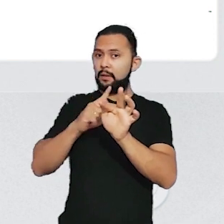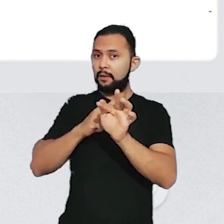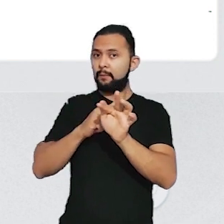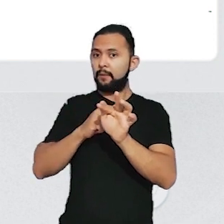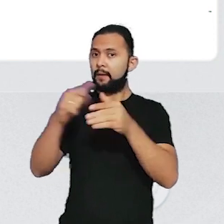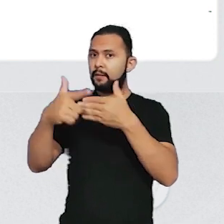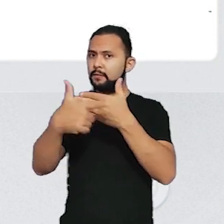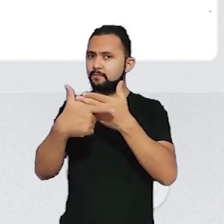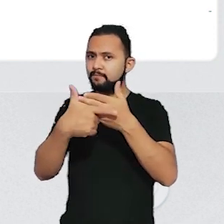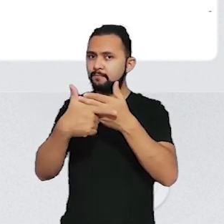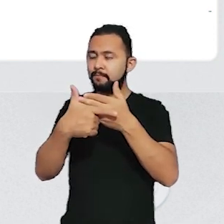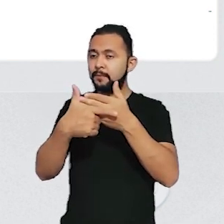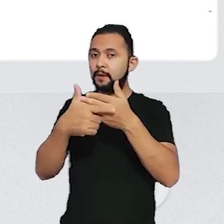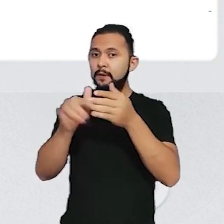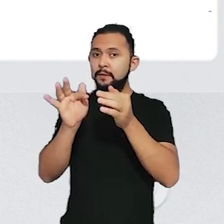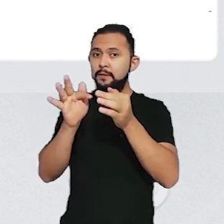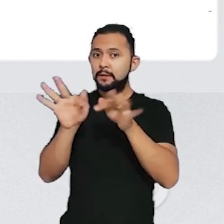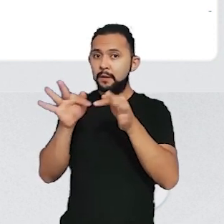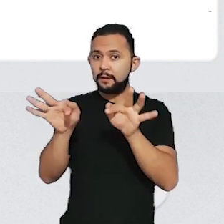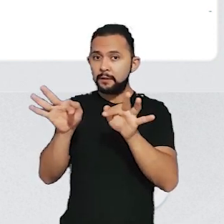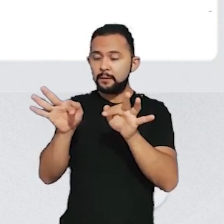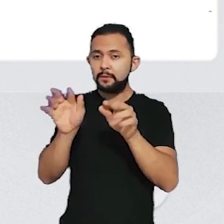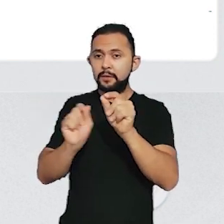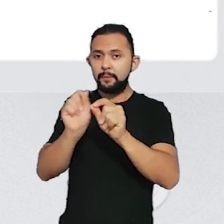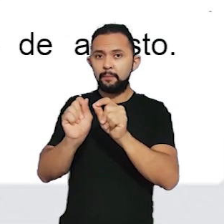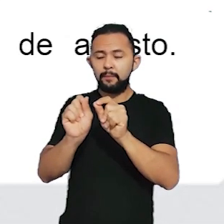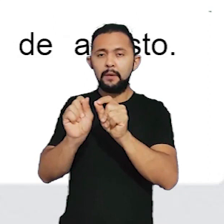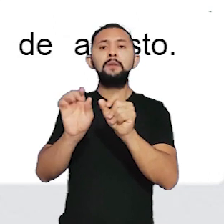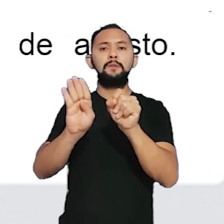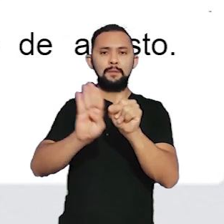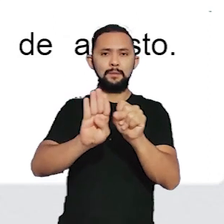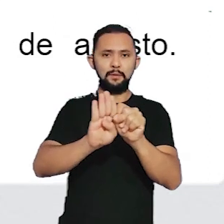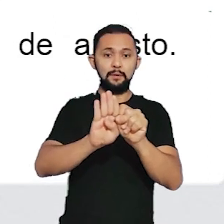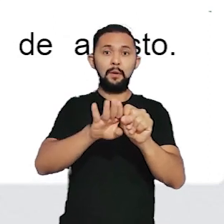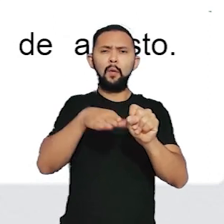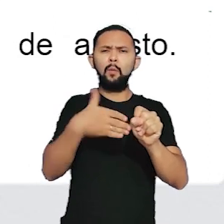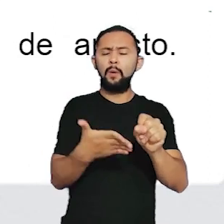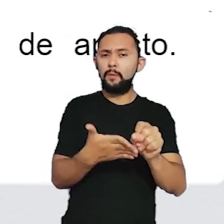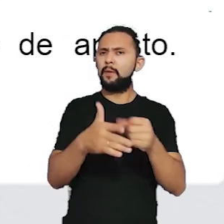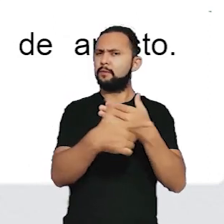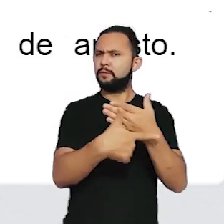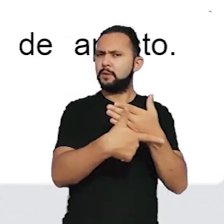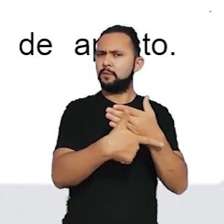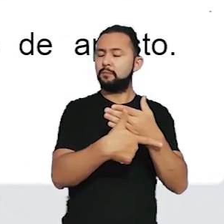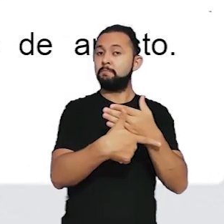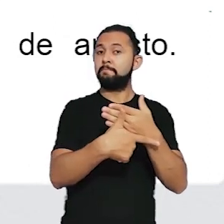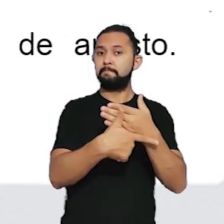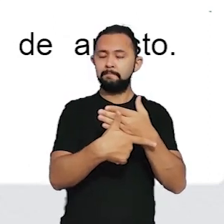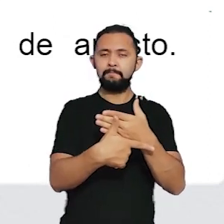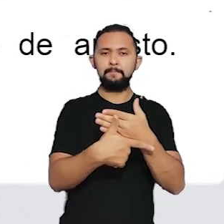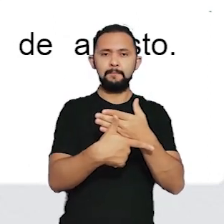exercer função de substantivo. E a função do substantivo são exatamente essas funções,